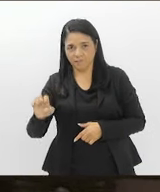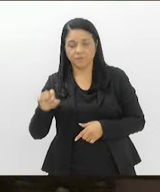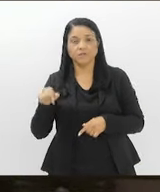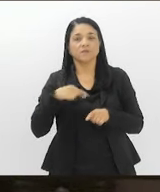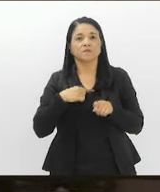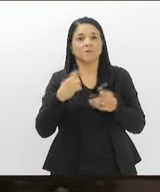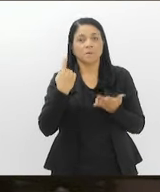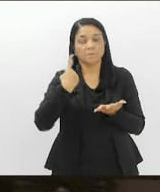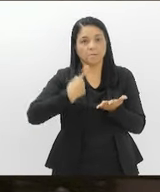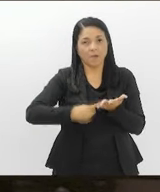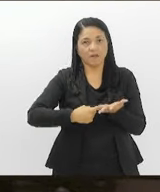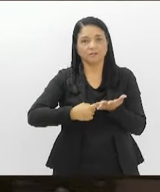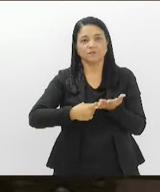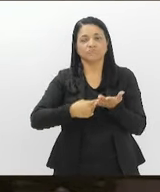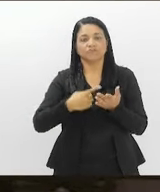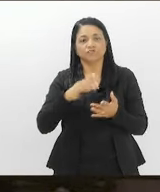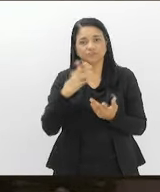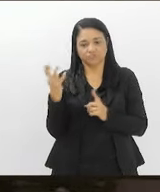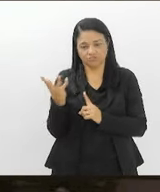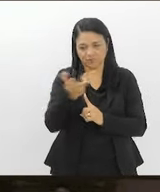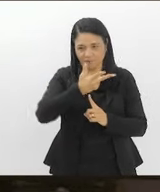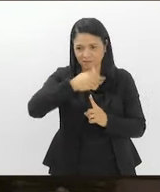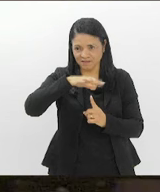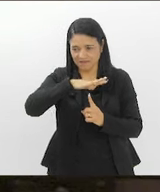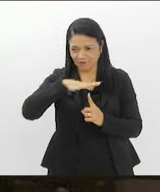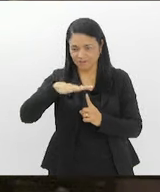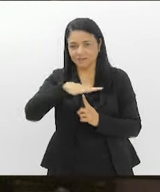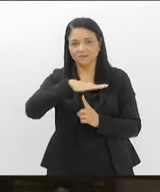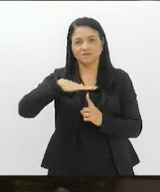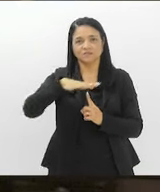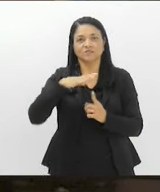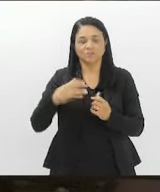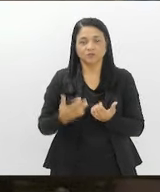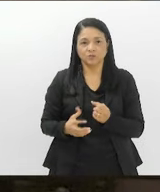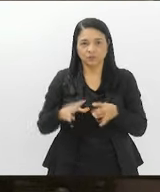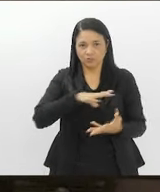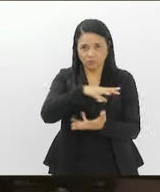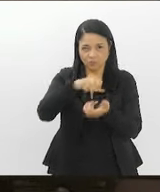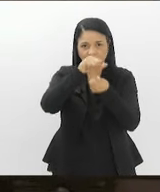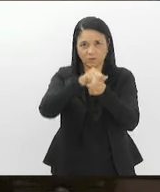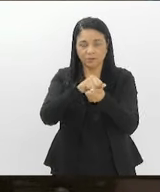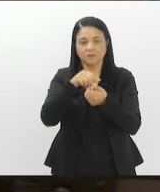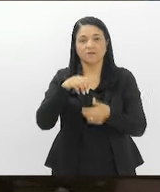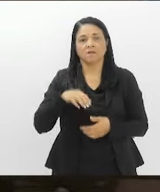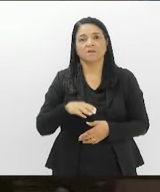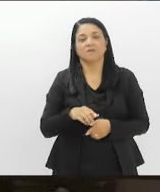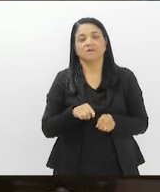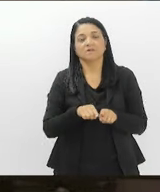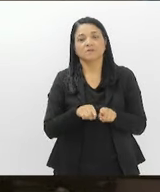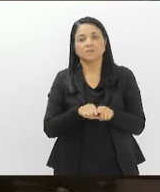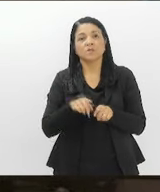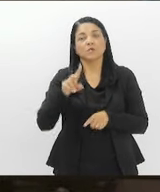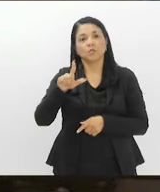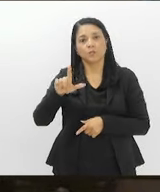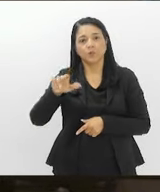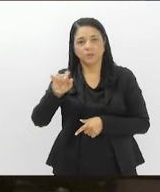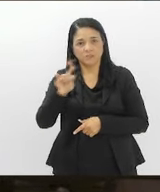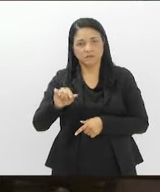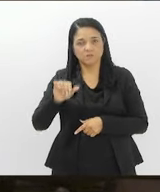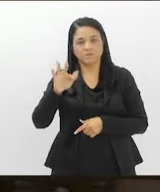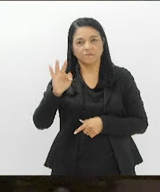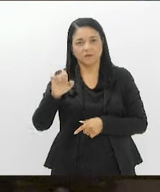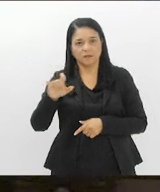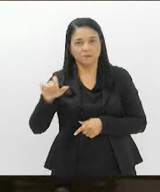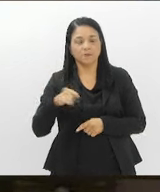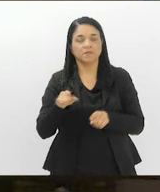Pacto de Resgate Ambiental, conselheiro diretor de sustentabilidade da ACIBARRA. Luiz Felipe Bonilha,